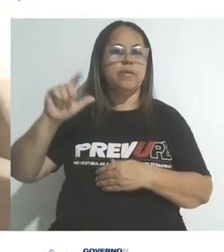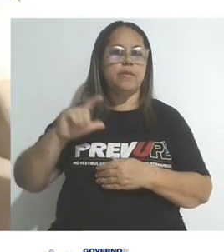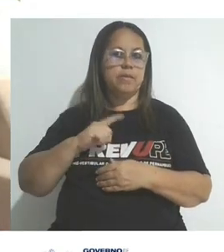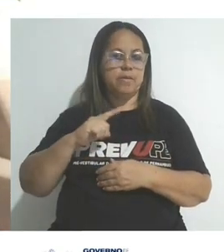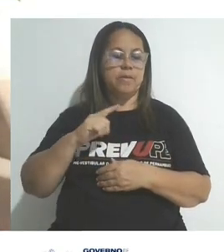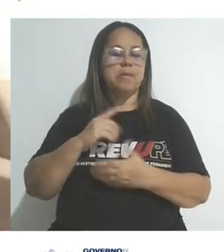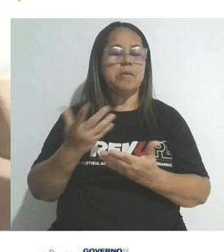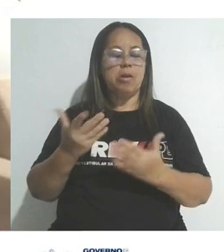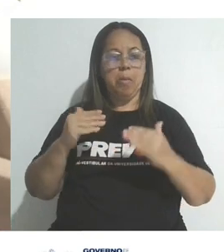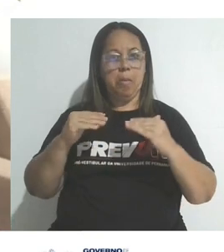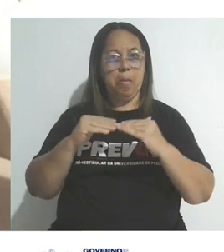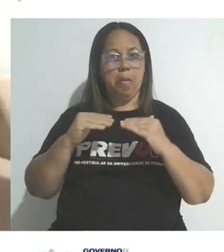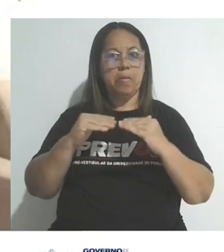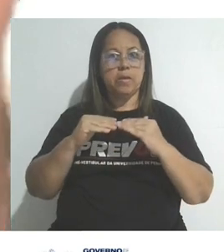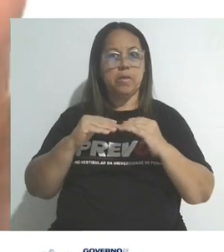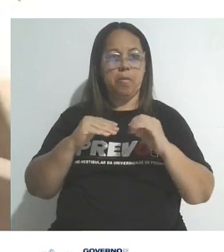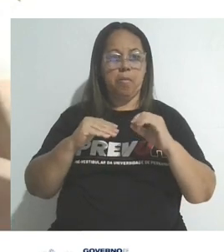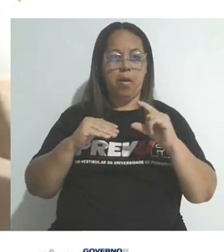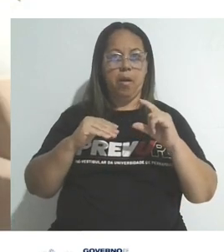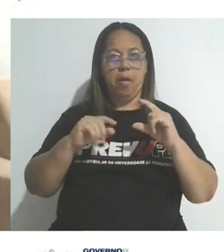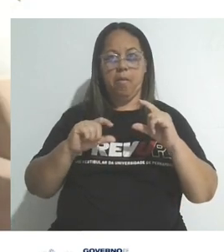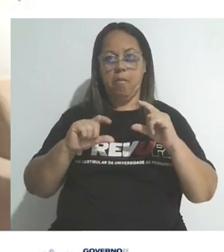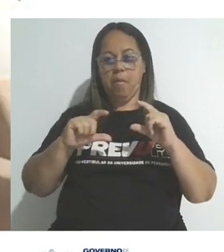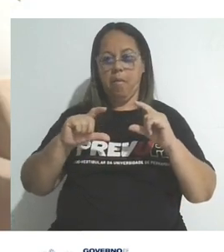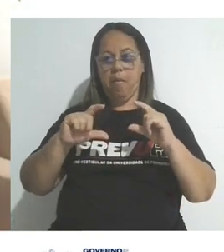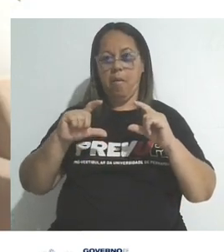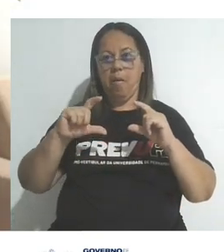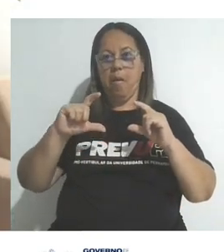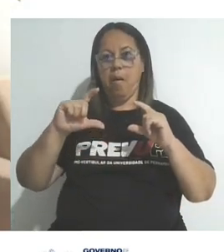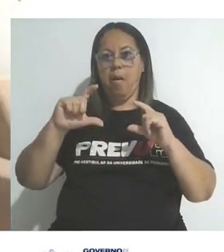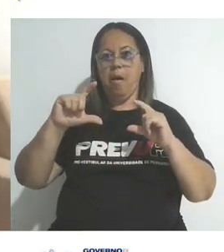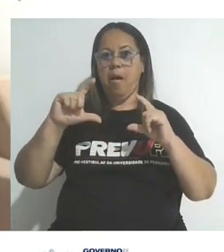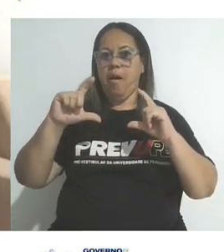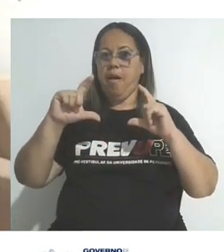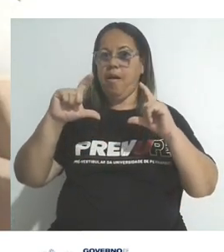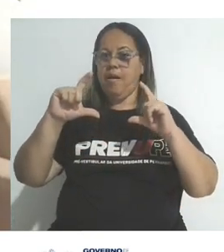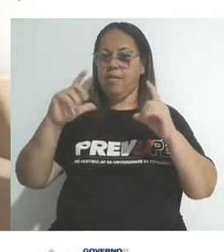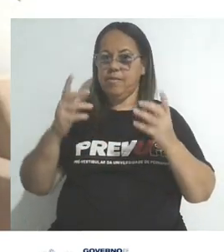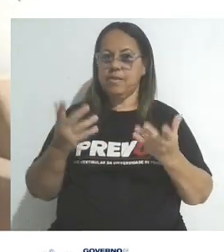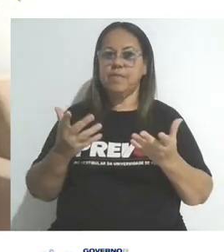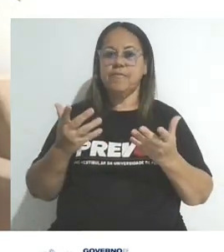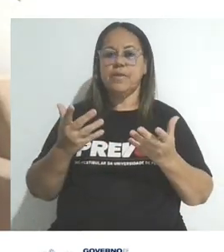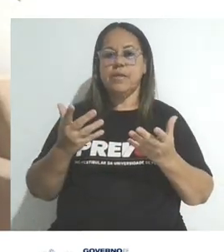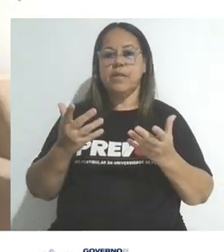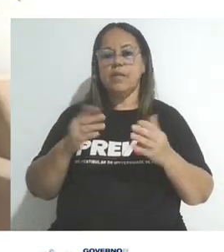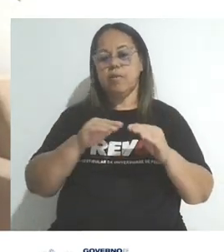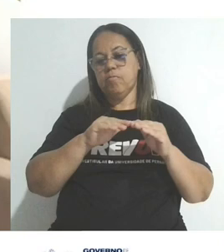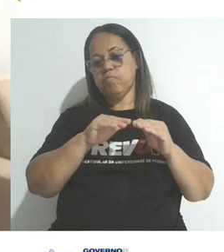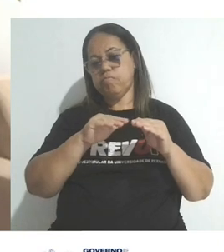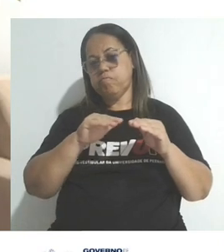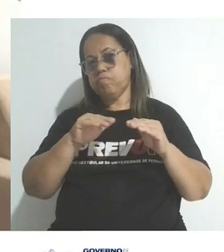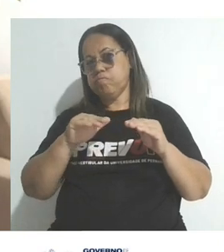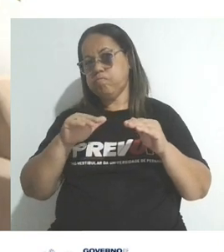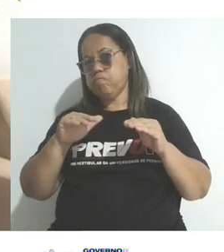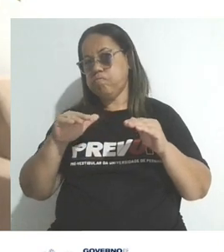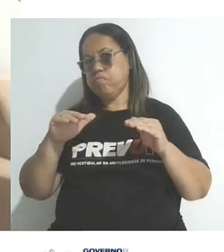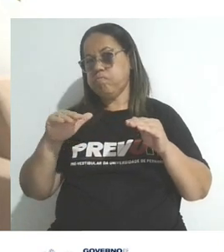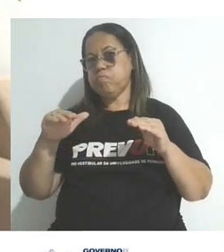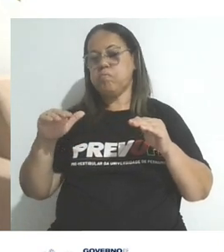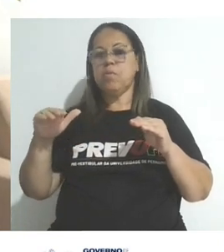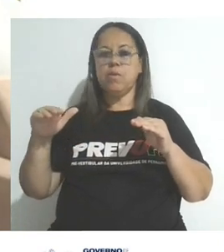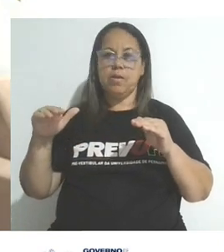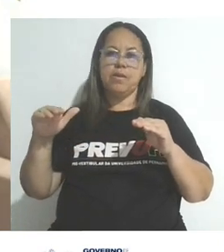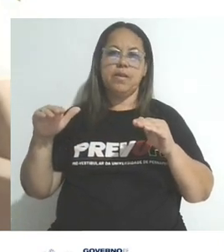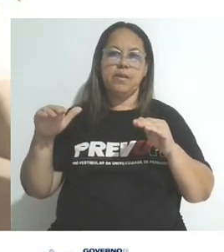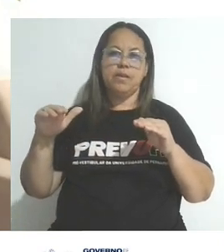sobre essa questão, né? O aumento ele vai ser contínuo e aí gerando uma reta, e nessa reta gerando uma